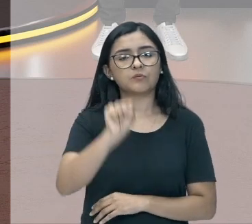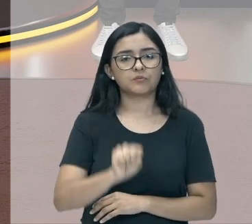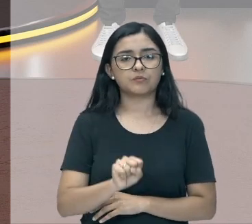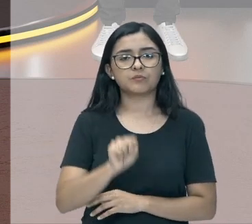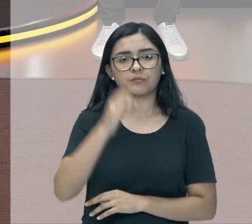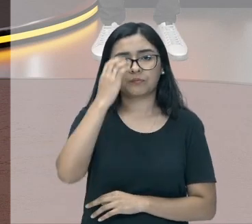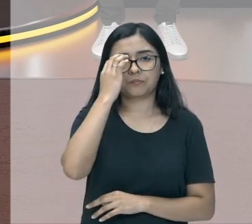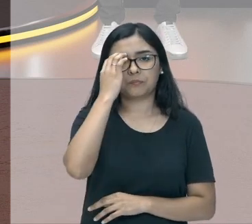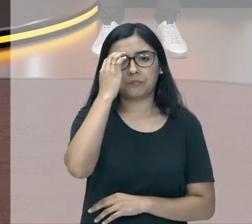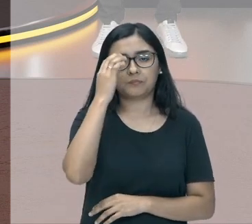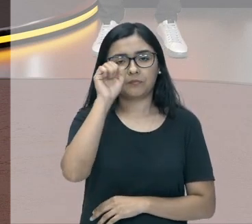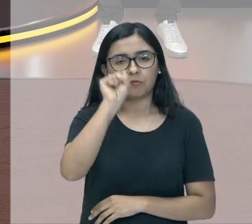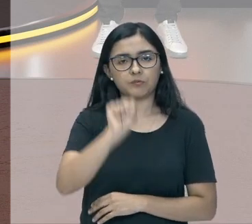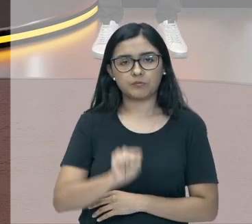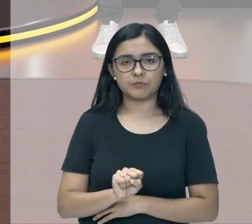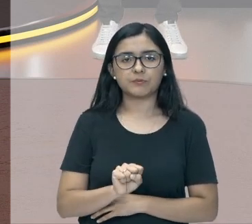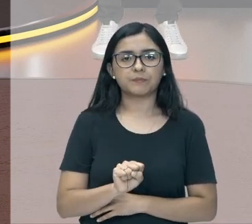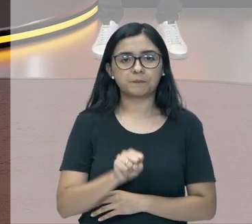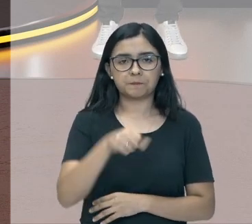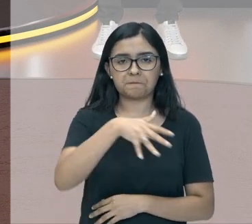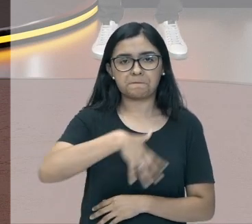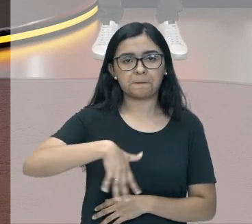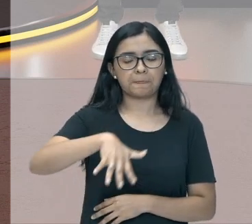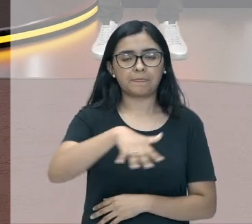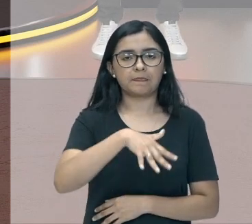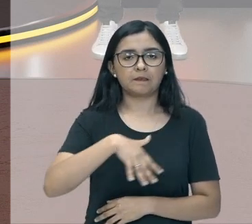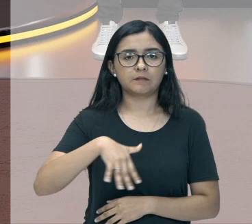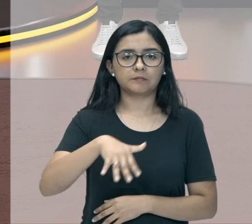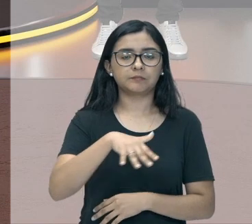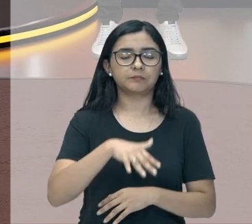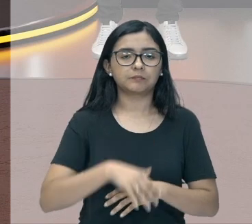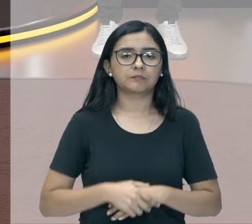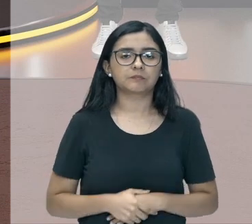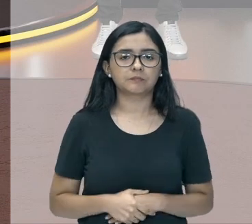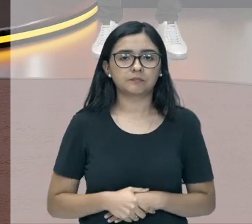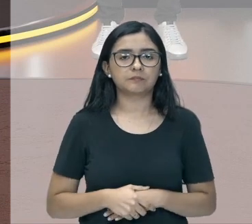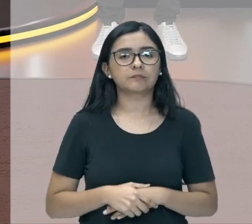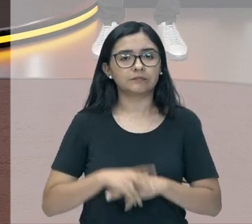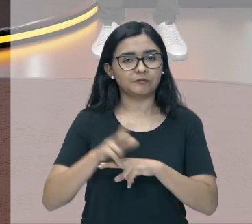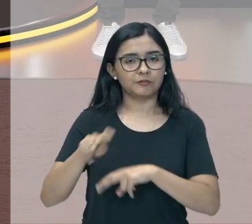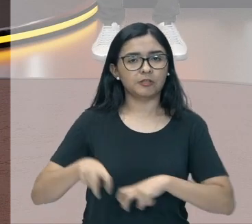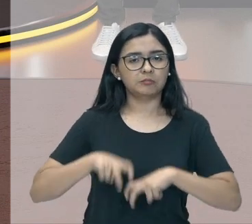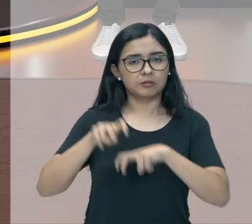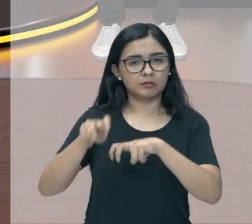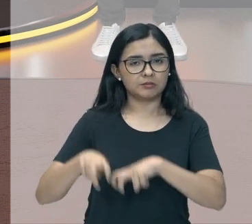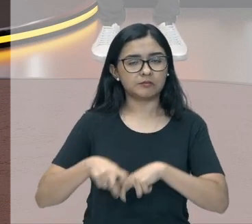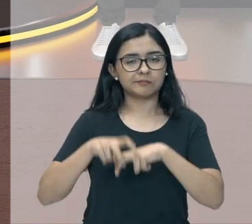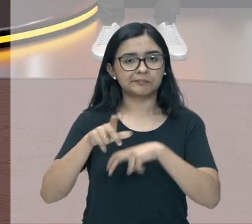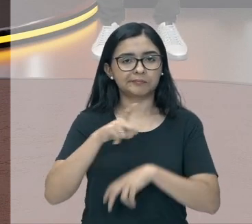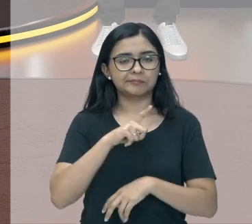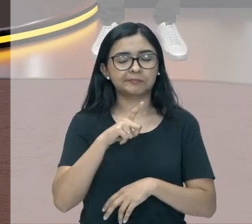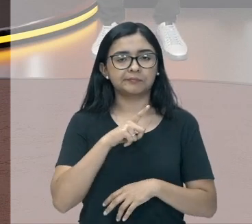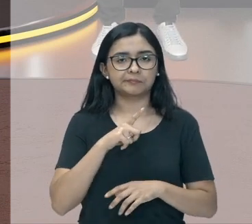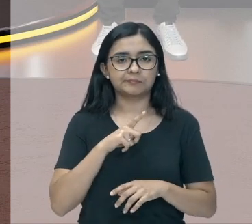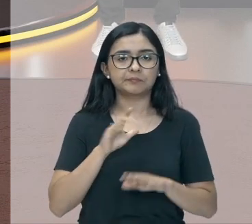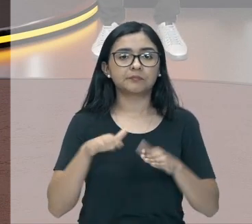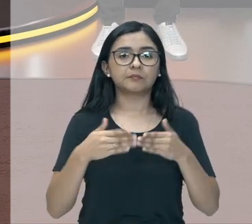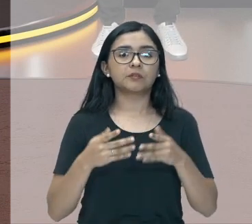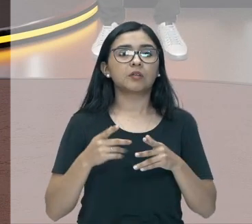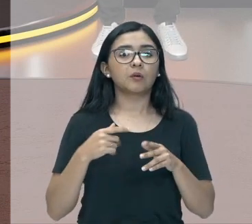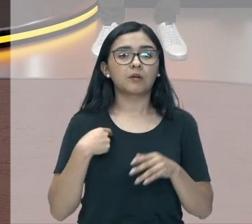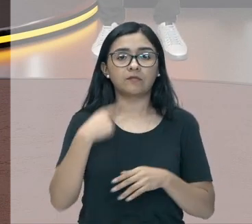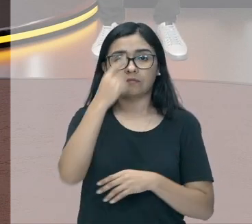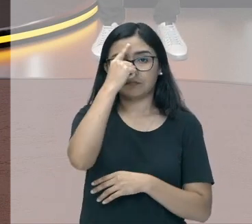fazia parte ali do sul, que eram regiões dos latifúndios, dos plantations, né? E ele vai, então, comandar